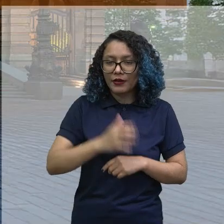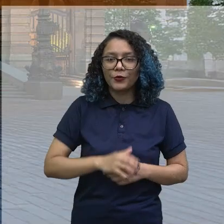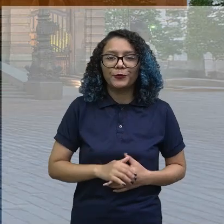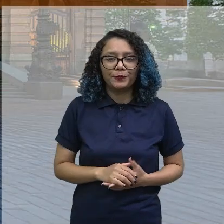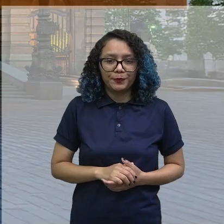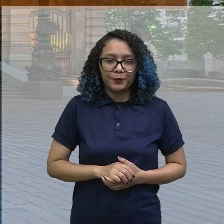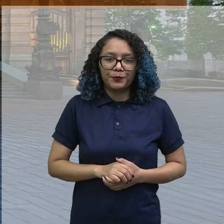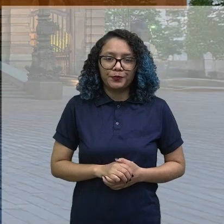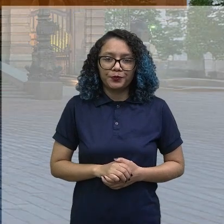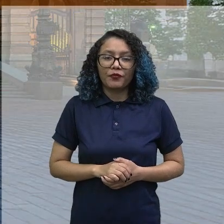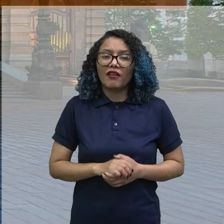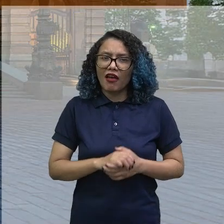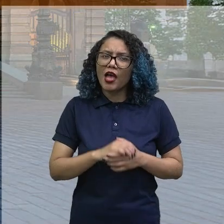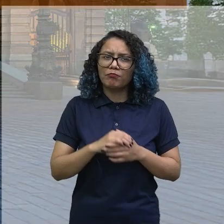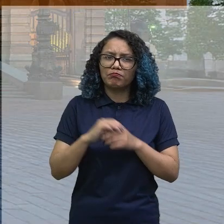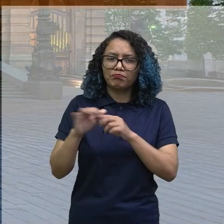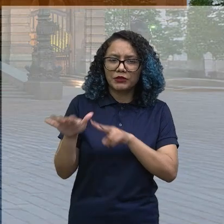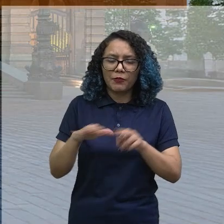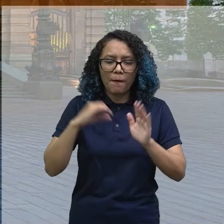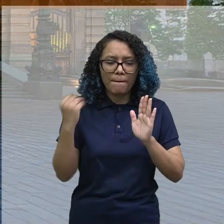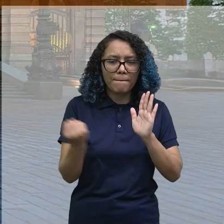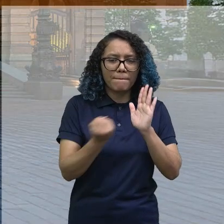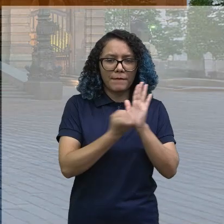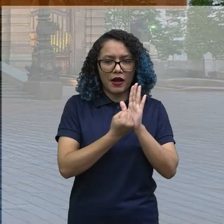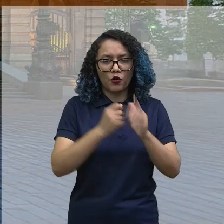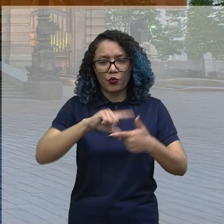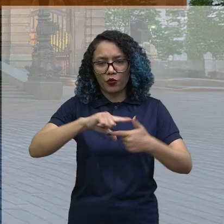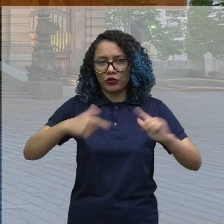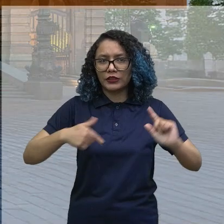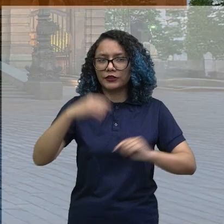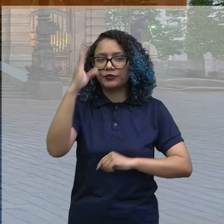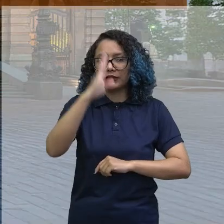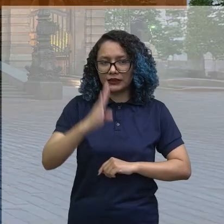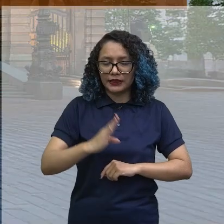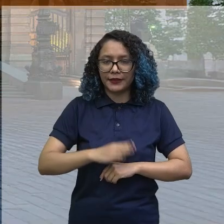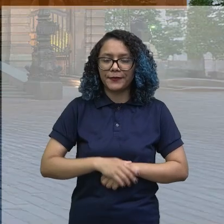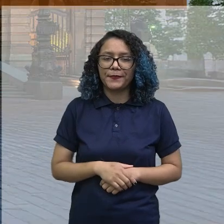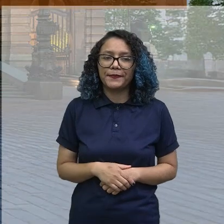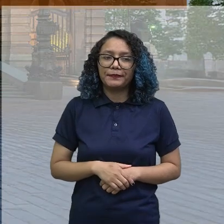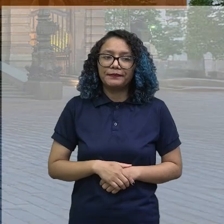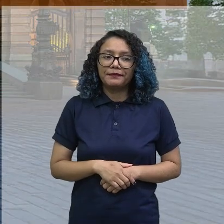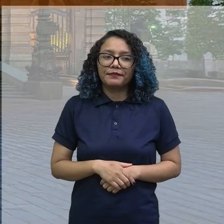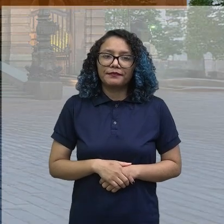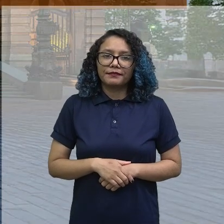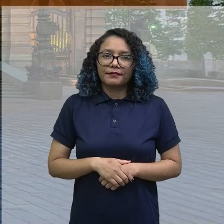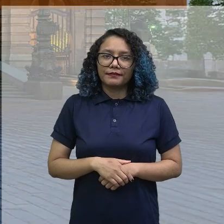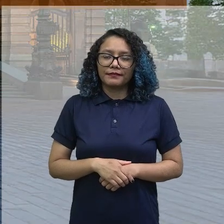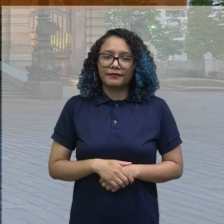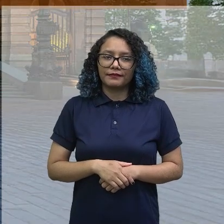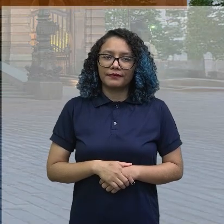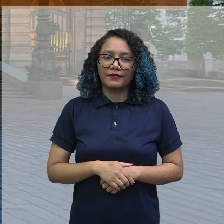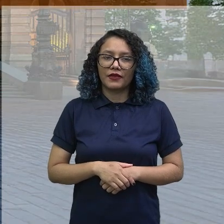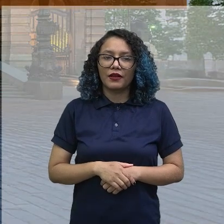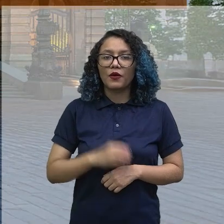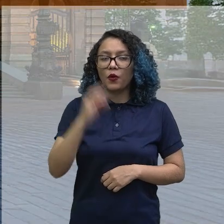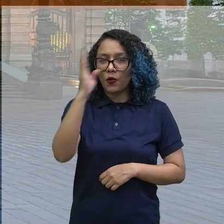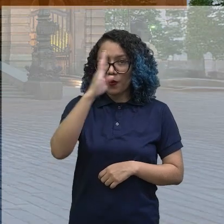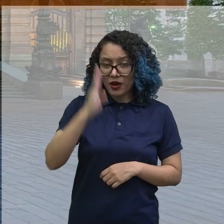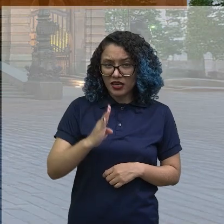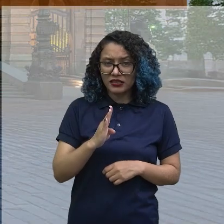ela foi um marco para o modernismo brasileiro. O Brasil, ele ainda era